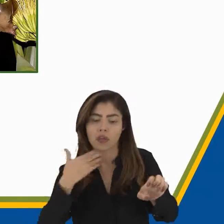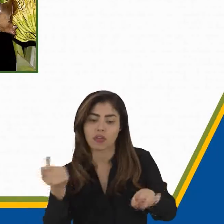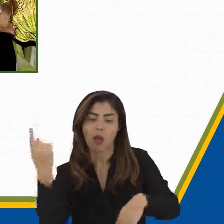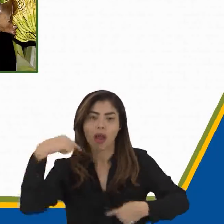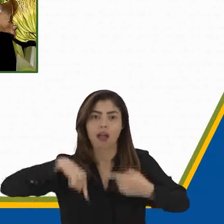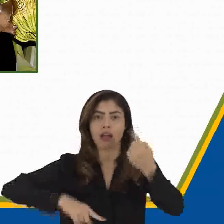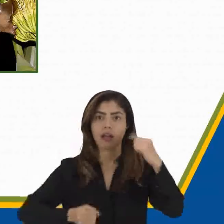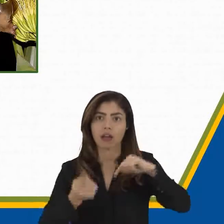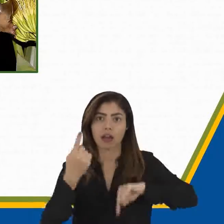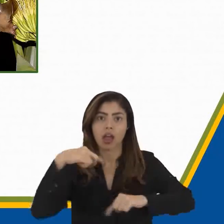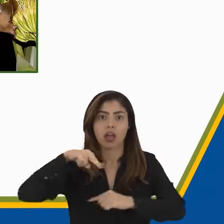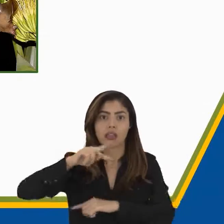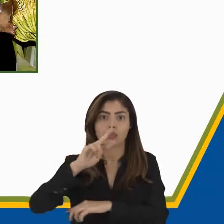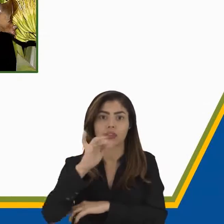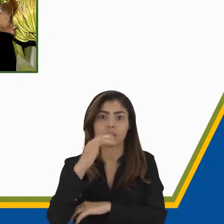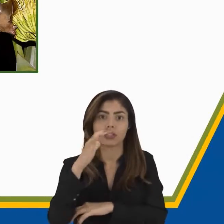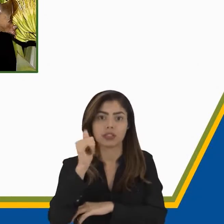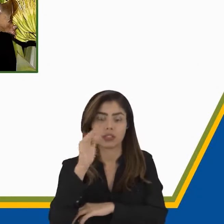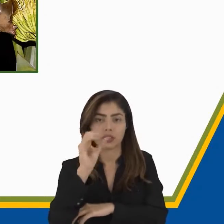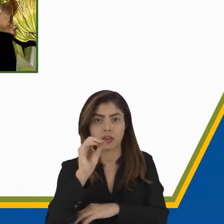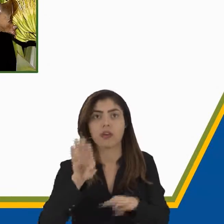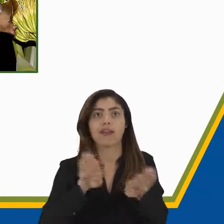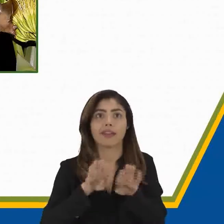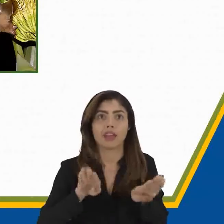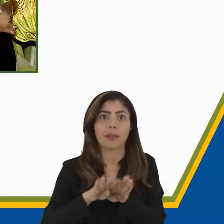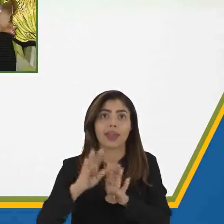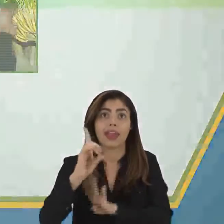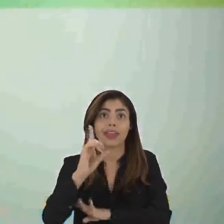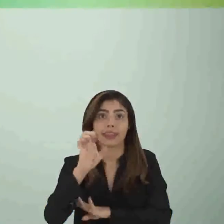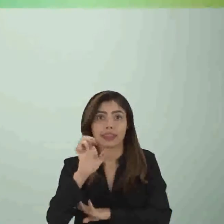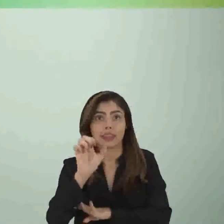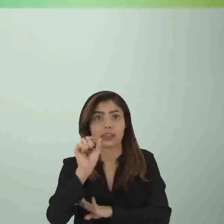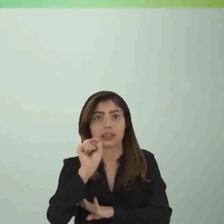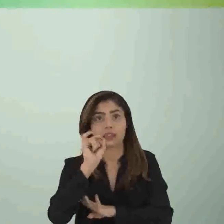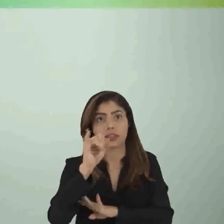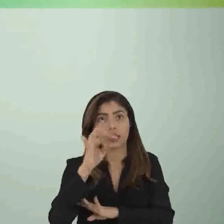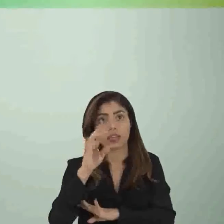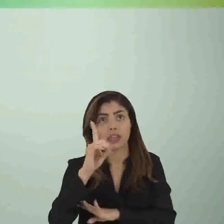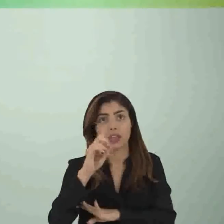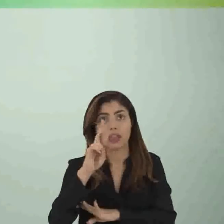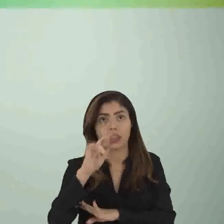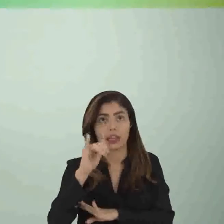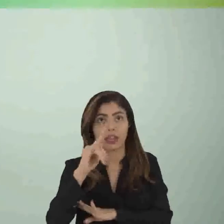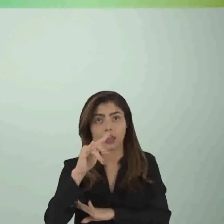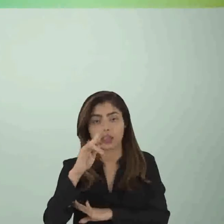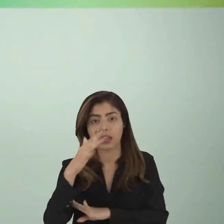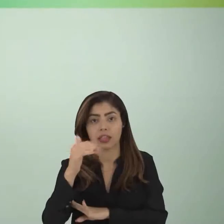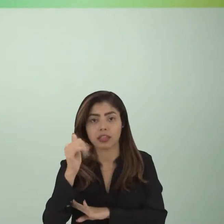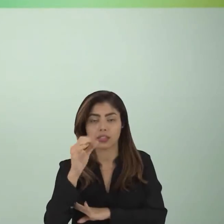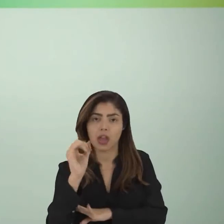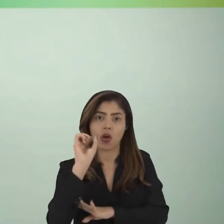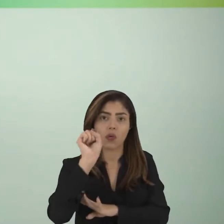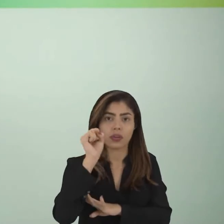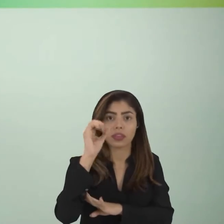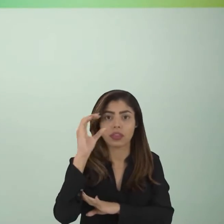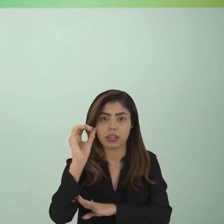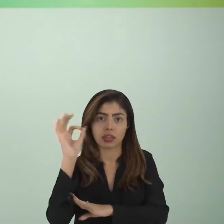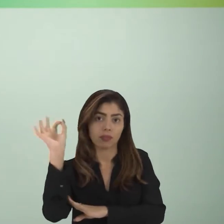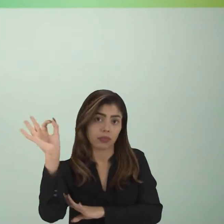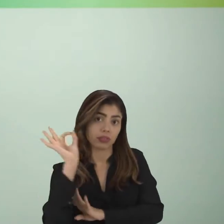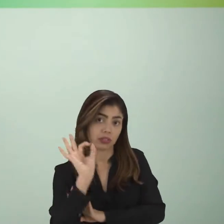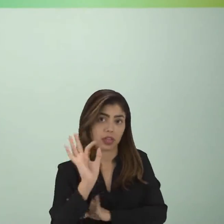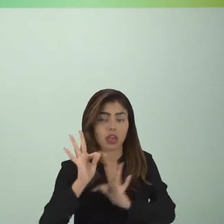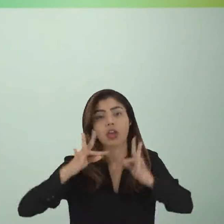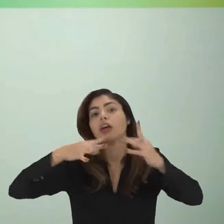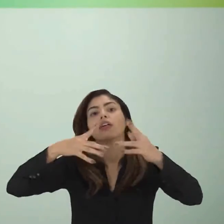e também estruturas contra a desidratação. Por isso que ela aí compreende cerca de 80%